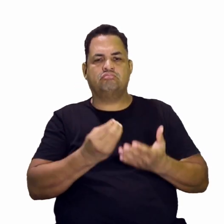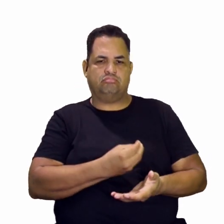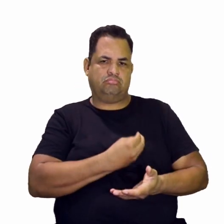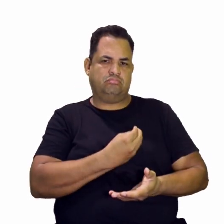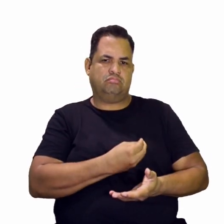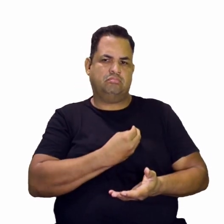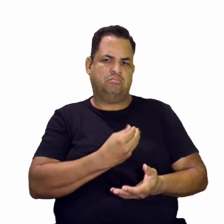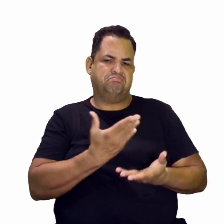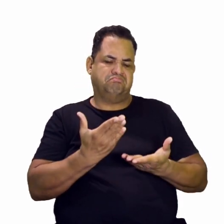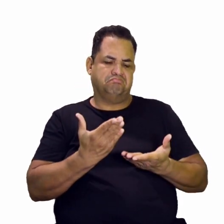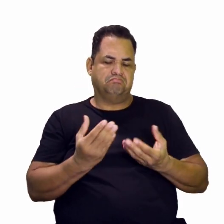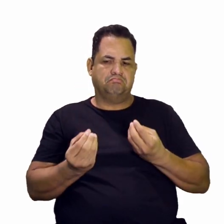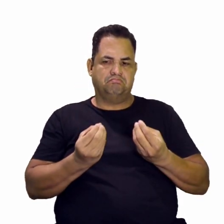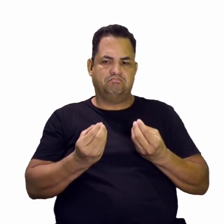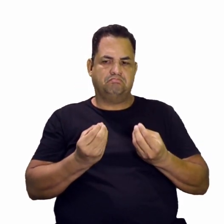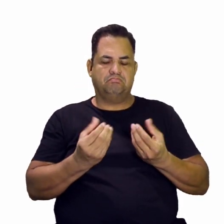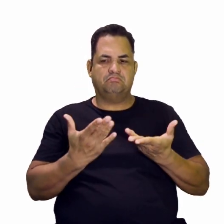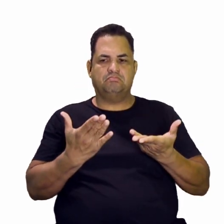nutrição